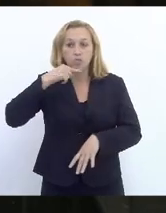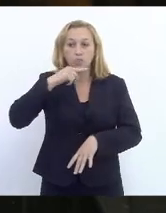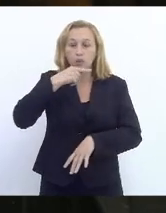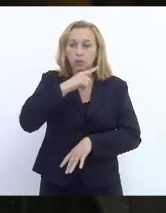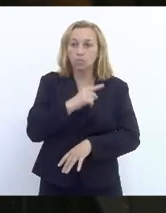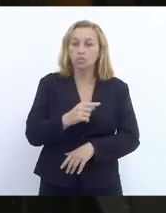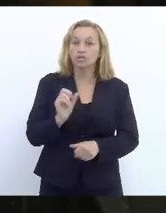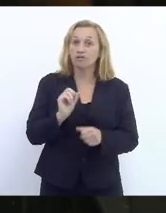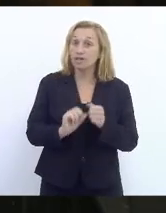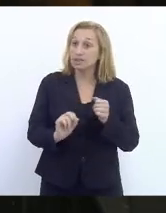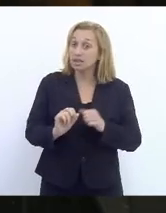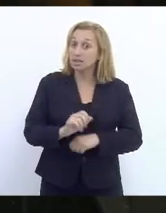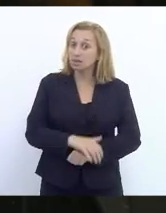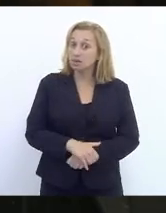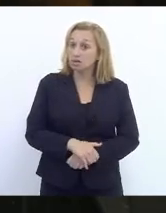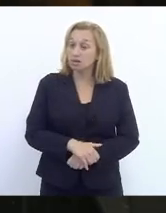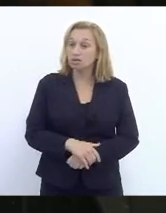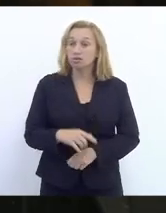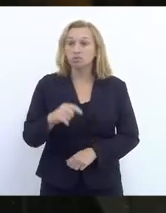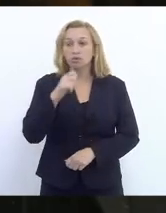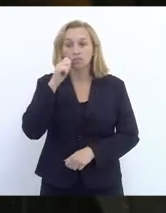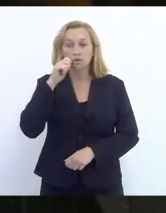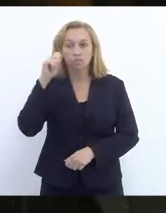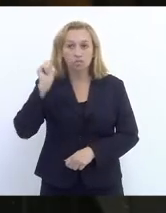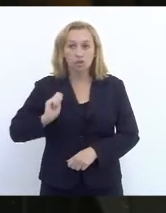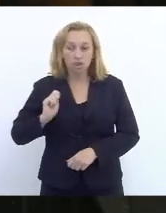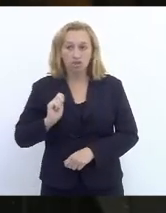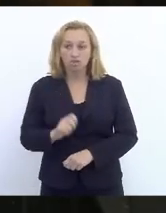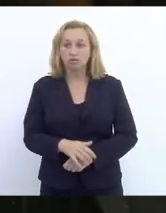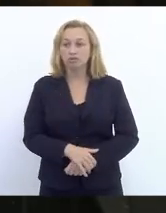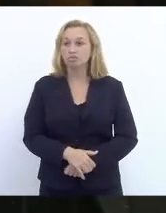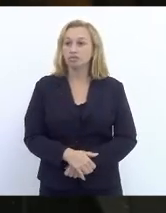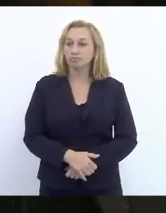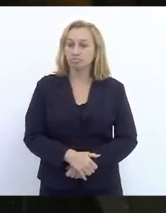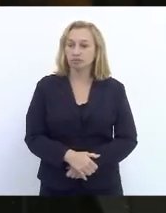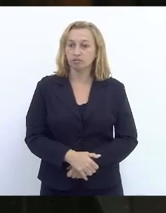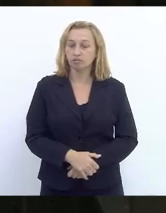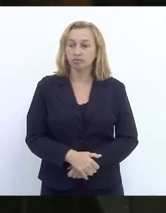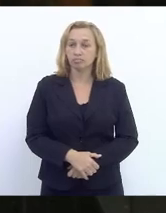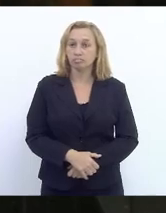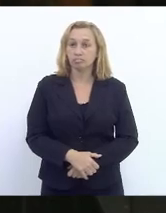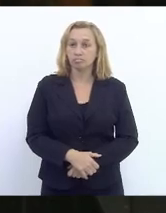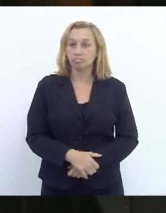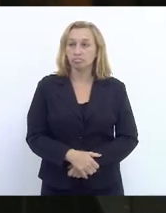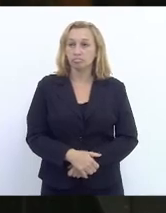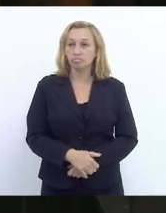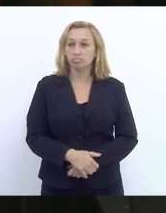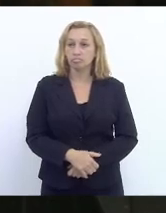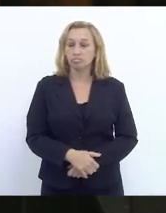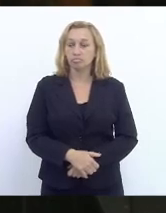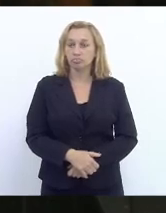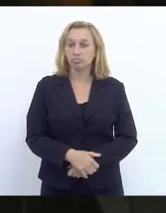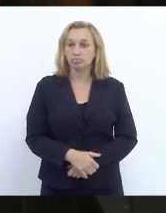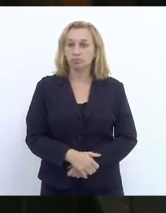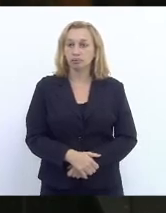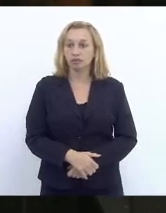está fazendo na Ucrânia e com